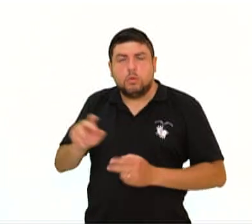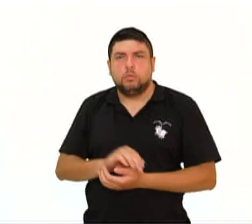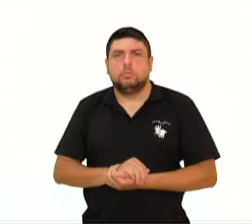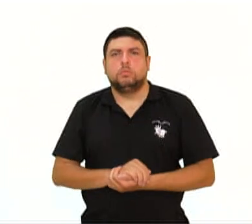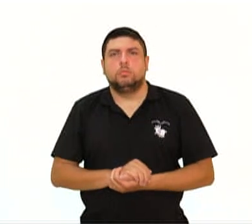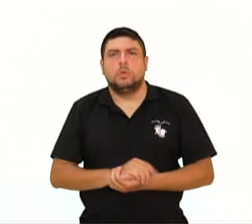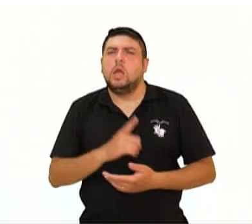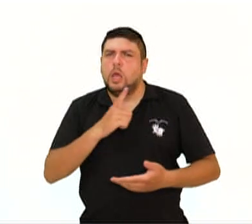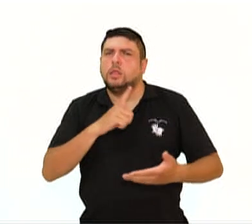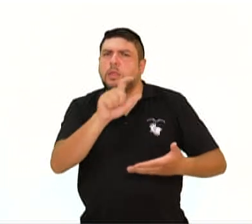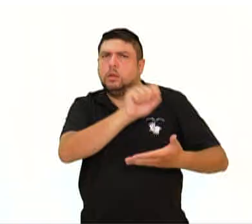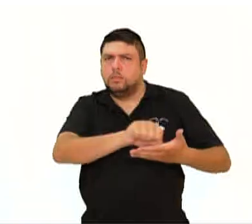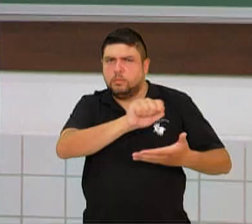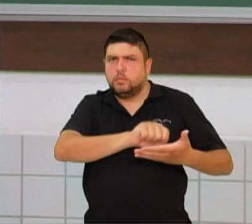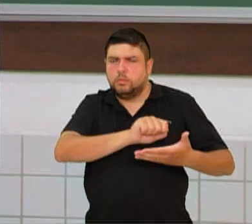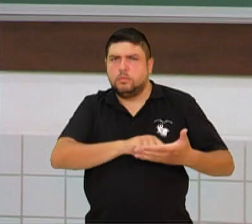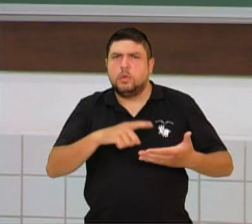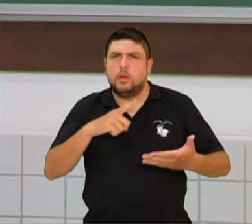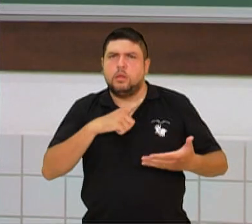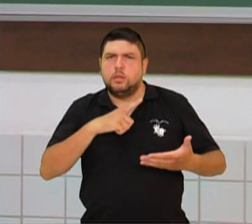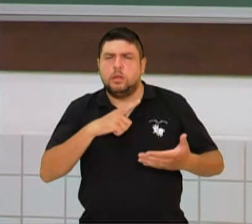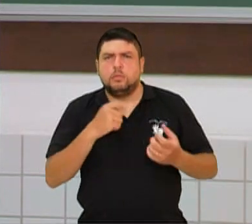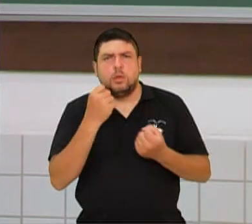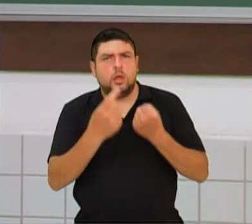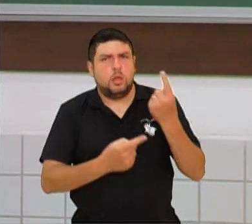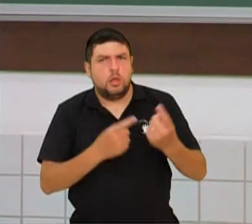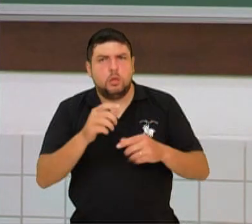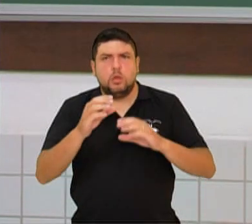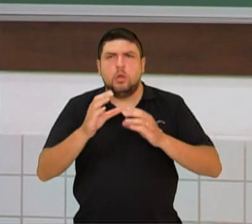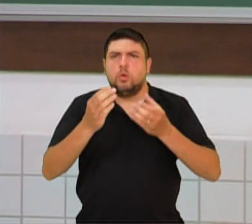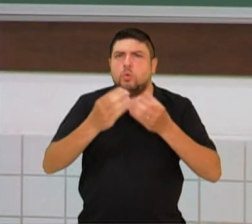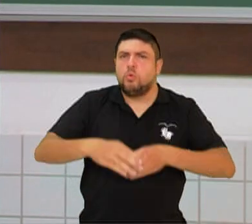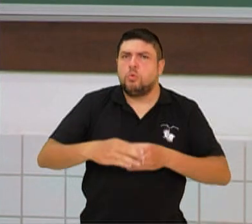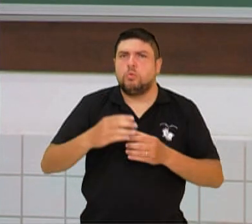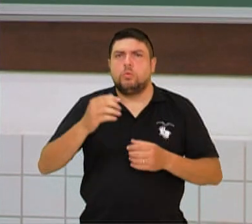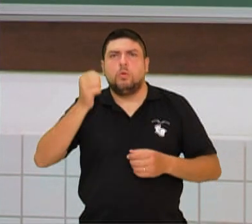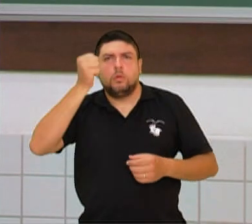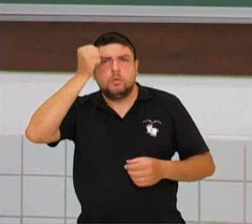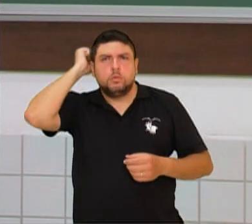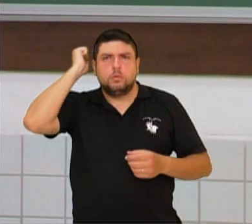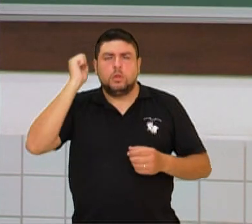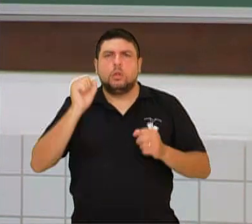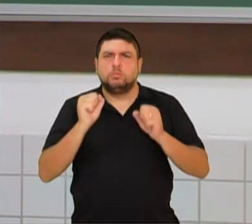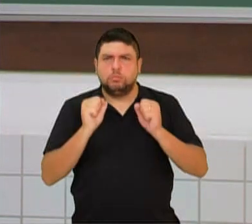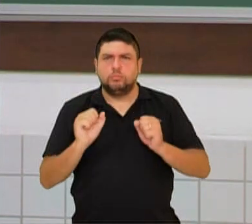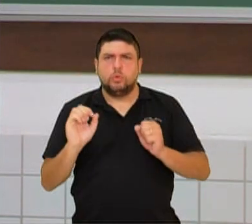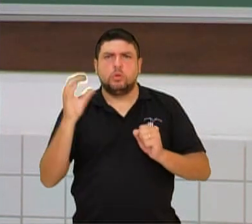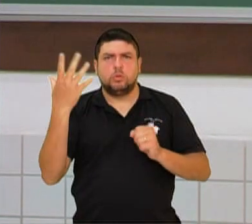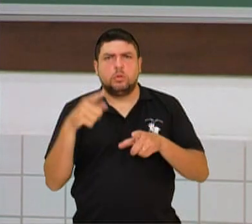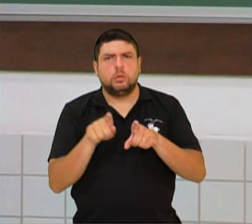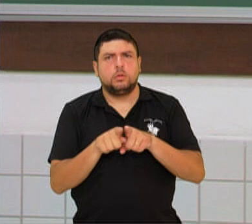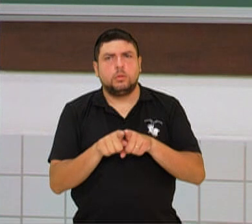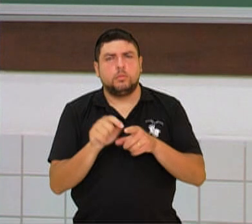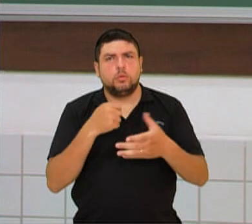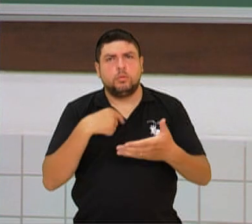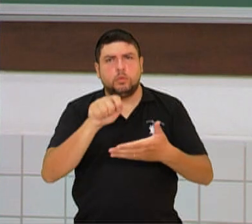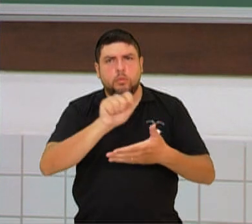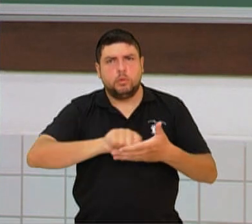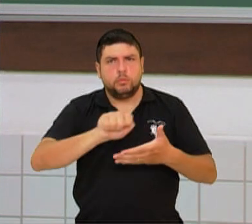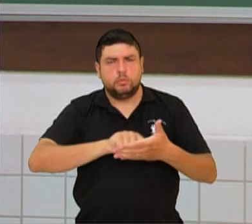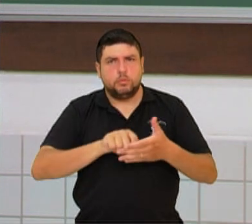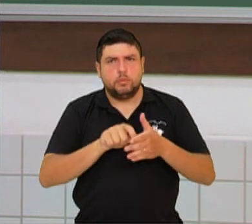vezes acontece de cair em concursos, vestibulares. Então, nós temos que saber que pode acontecer também a escrita,